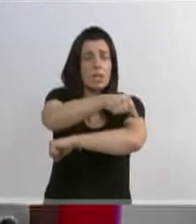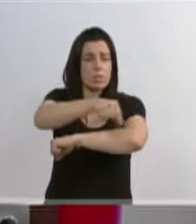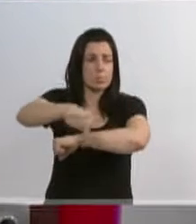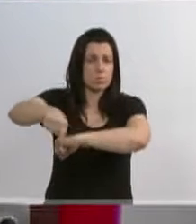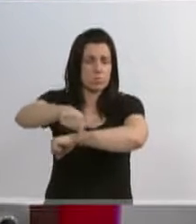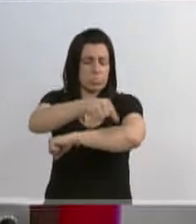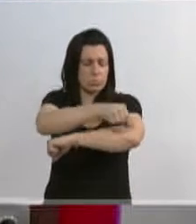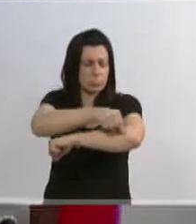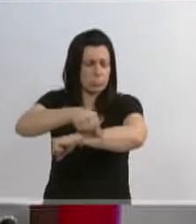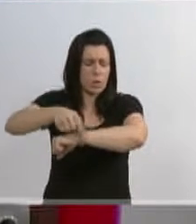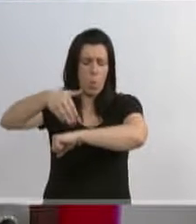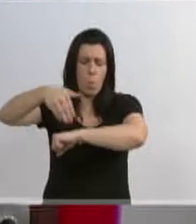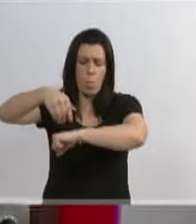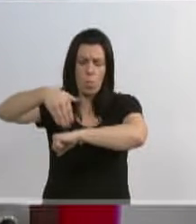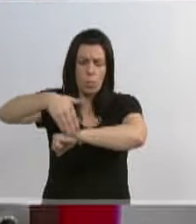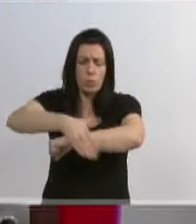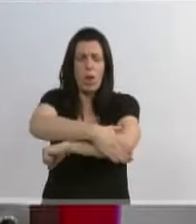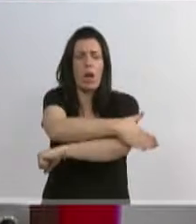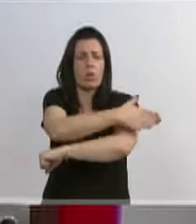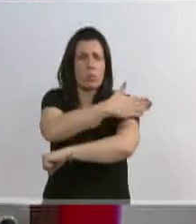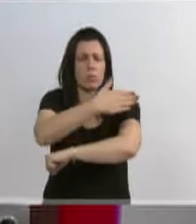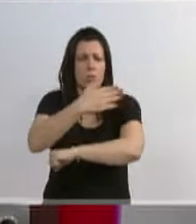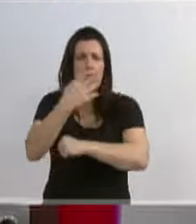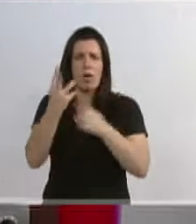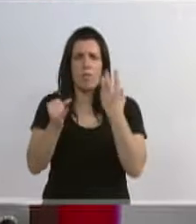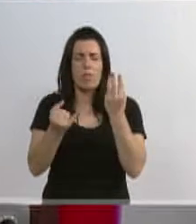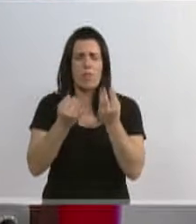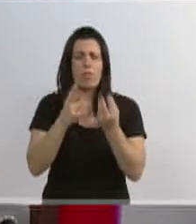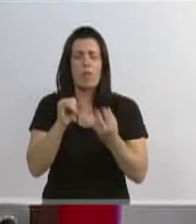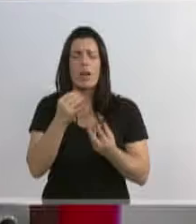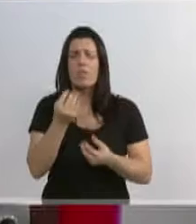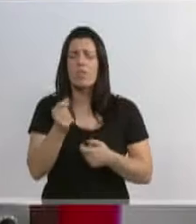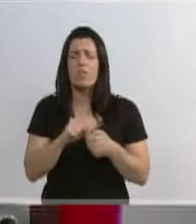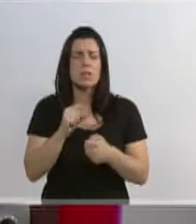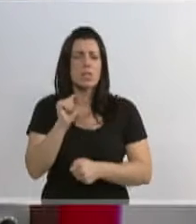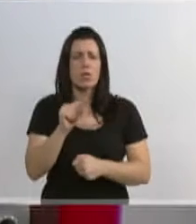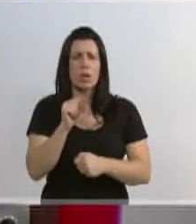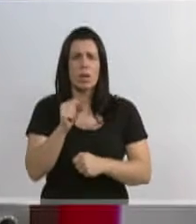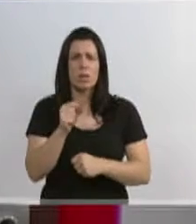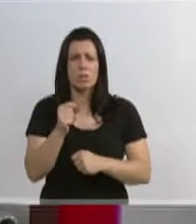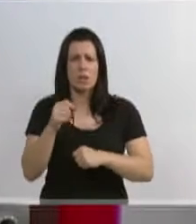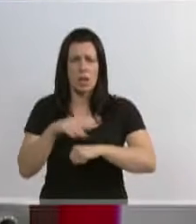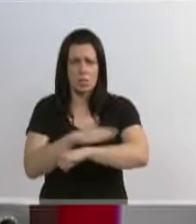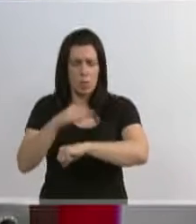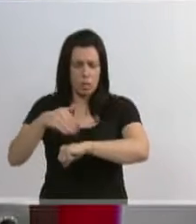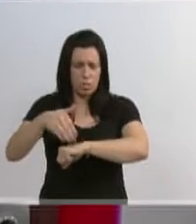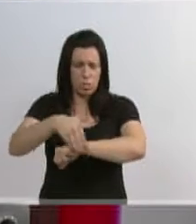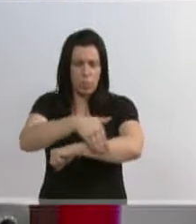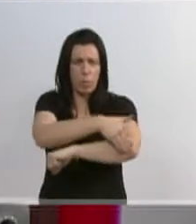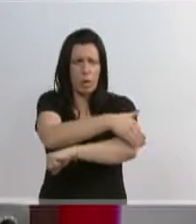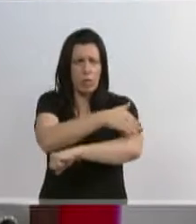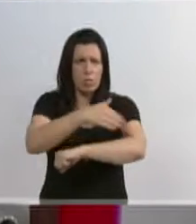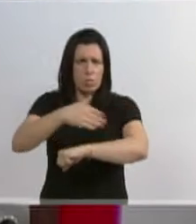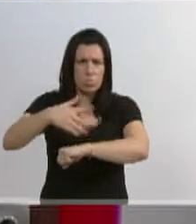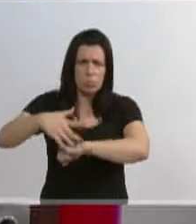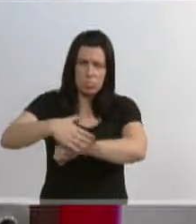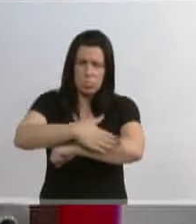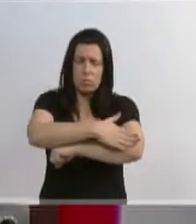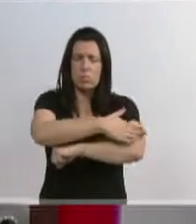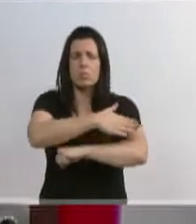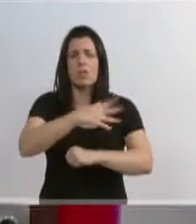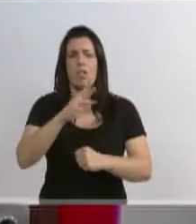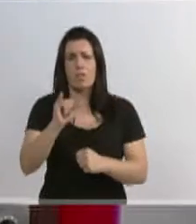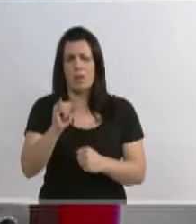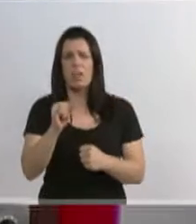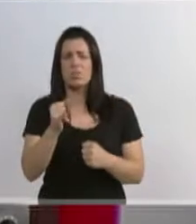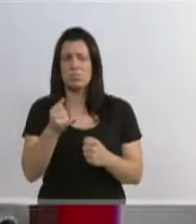parte pavimentada e as calçadas novas. Vai ser preenchido com asfalto isso? Vai ser ligado agora, bonitinho, tudo certinho,